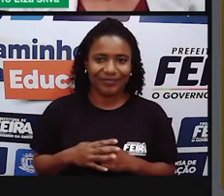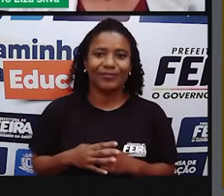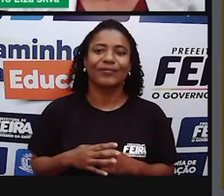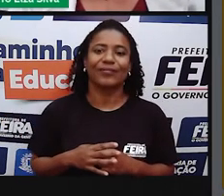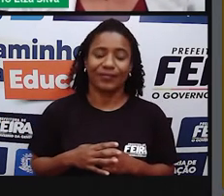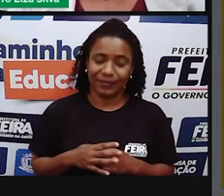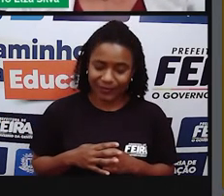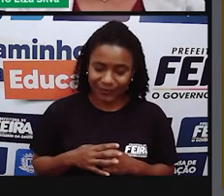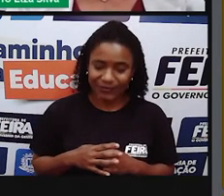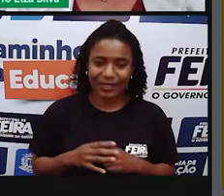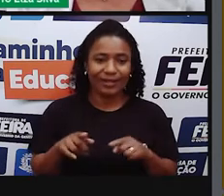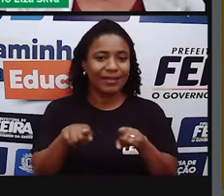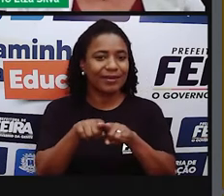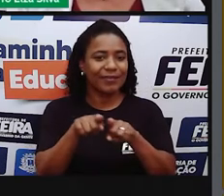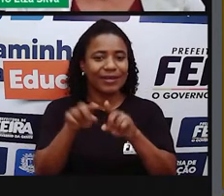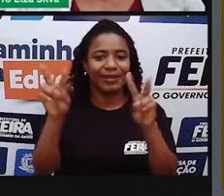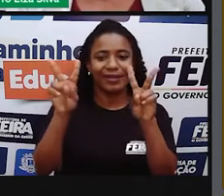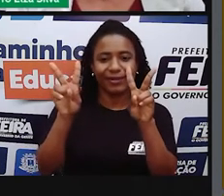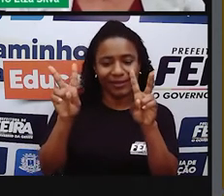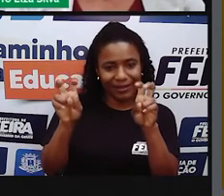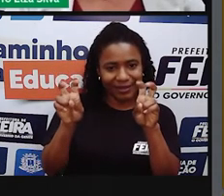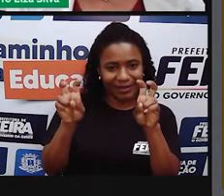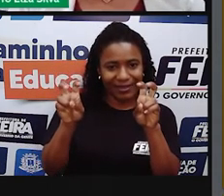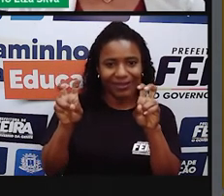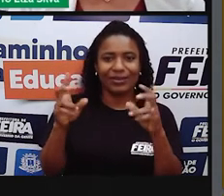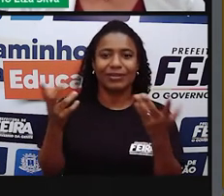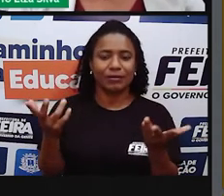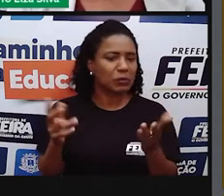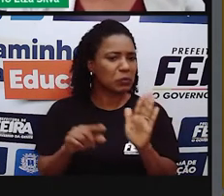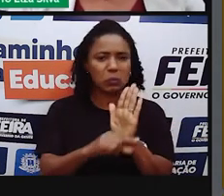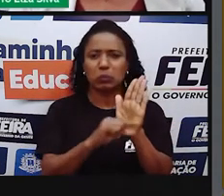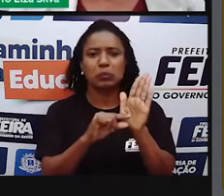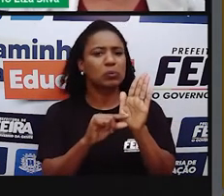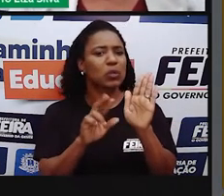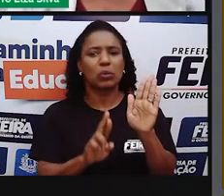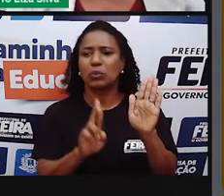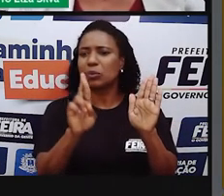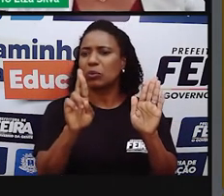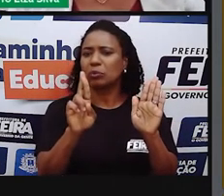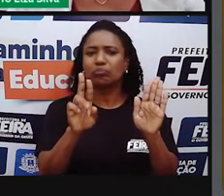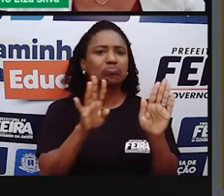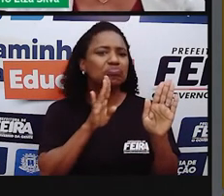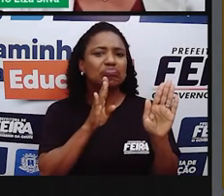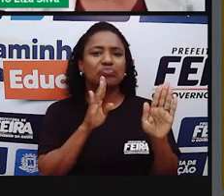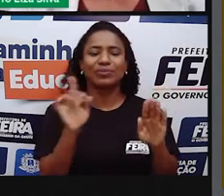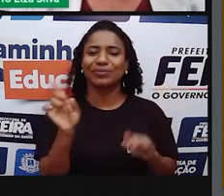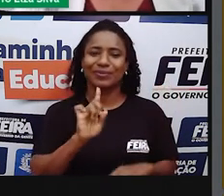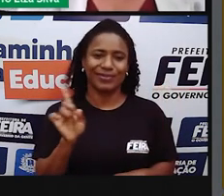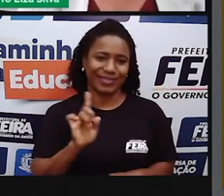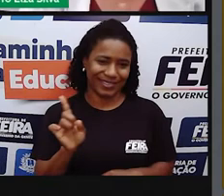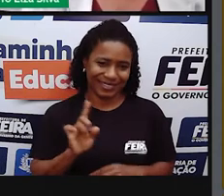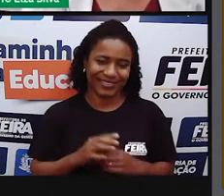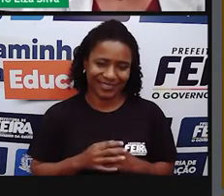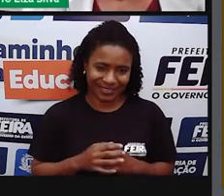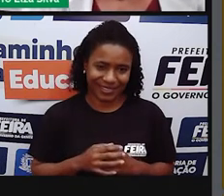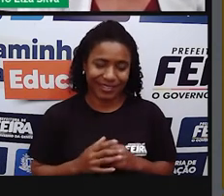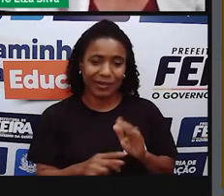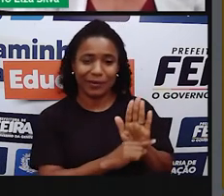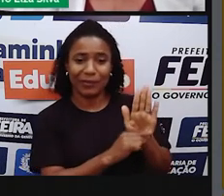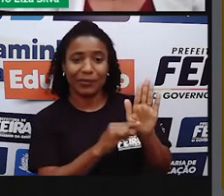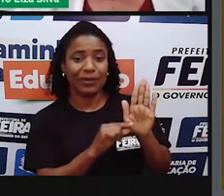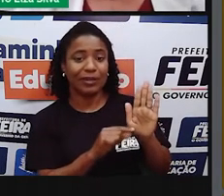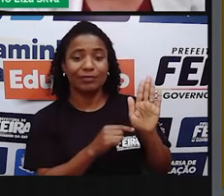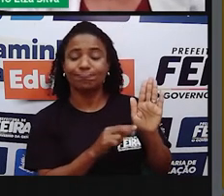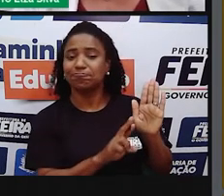Geralmente, os provérbios não têm autoria, né? Os autores, na maioria das vezes, são desconhecidos, justamente porque é